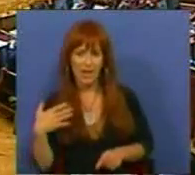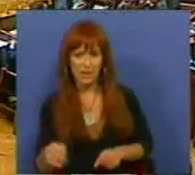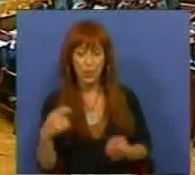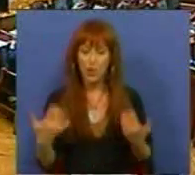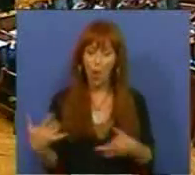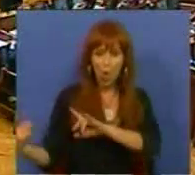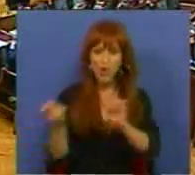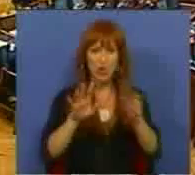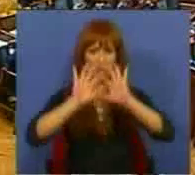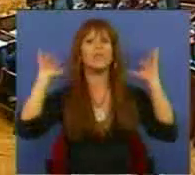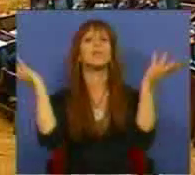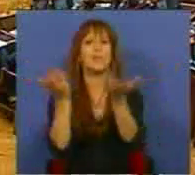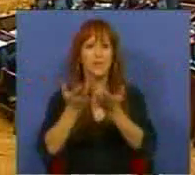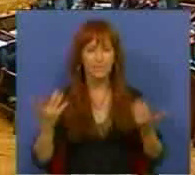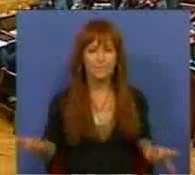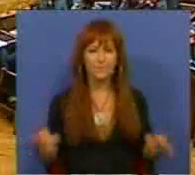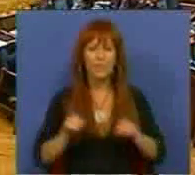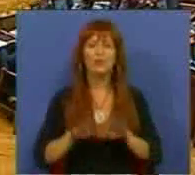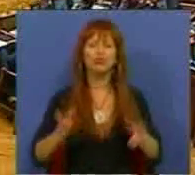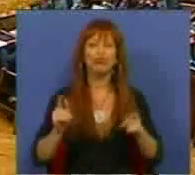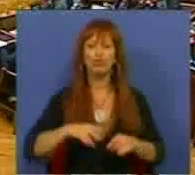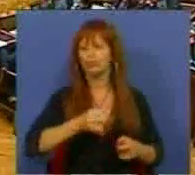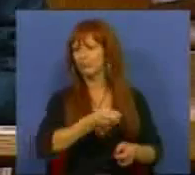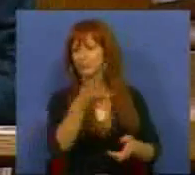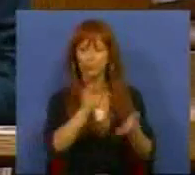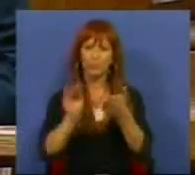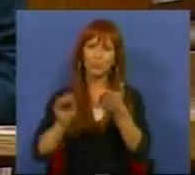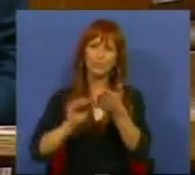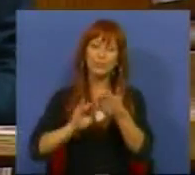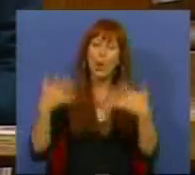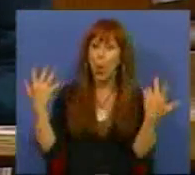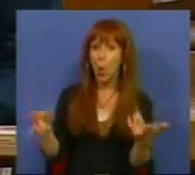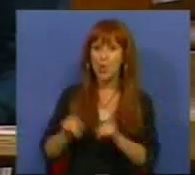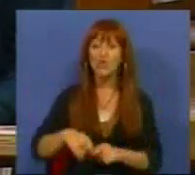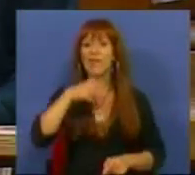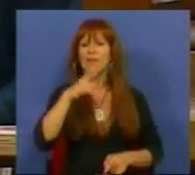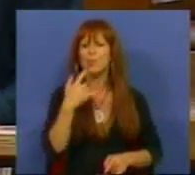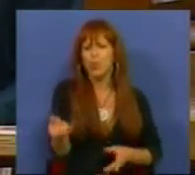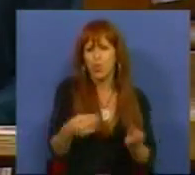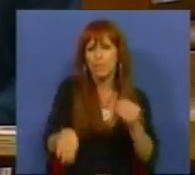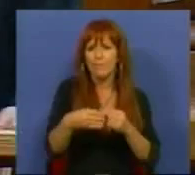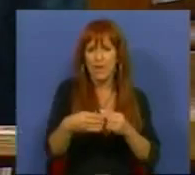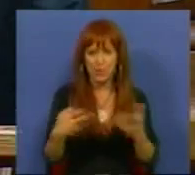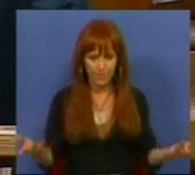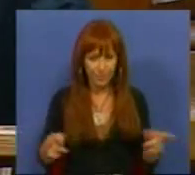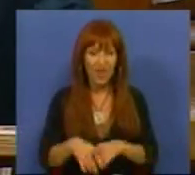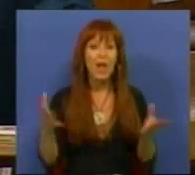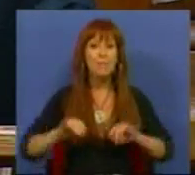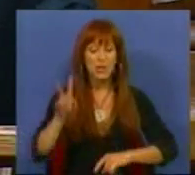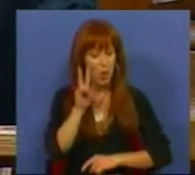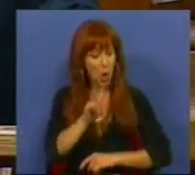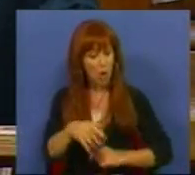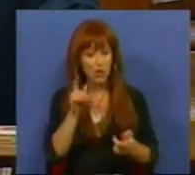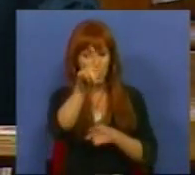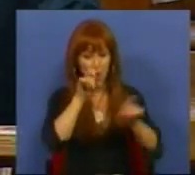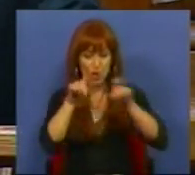que hoje discutimos na generalidade, já fez correr muita tinta e hoje já se disse muito mais. Mas quando olhamos para